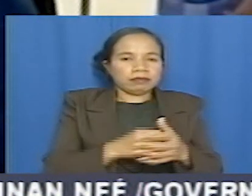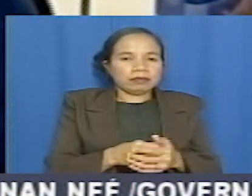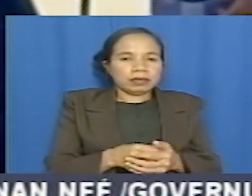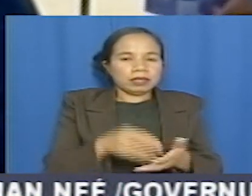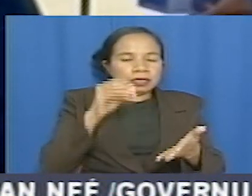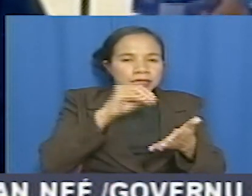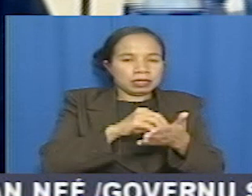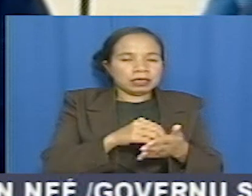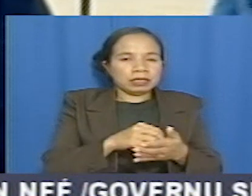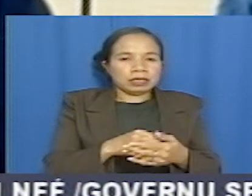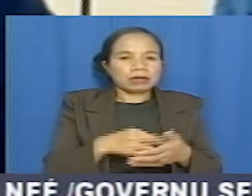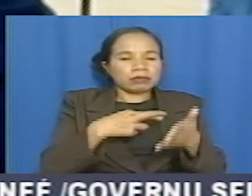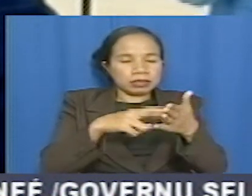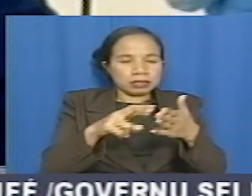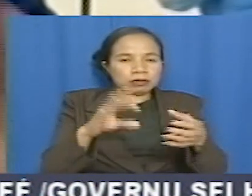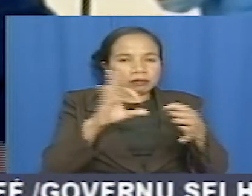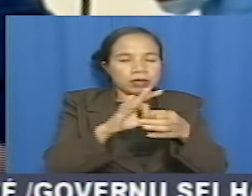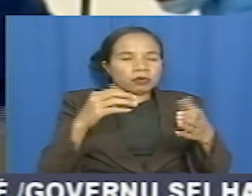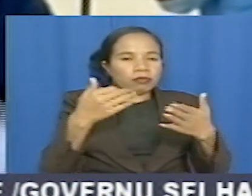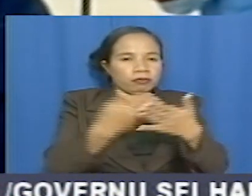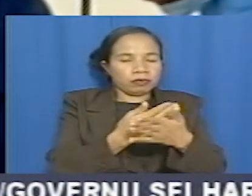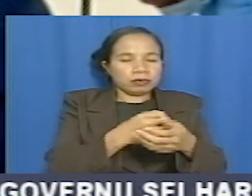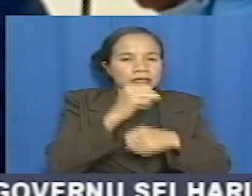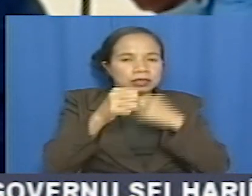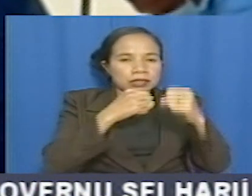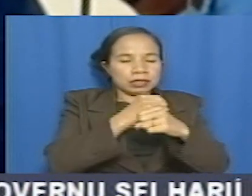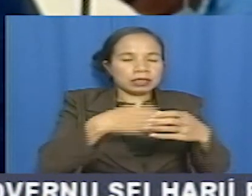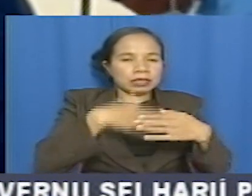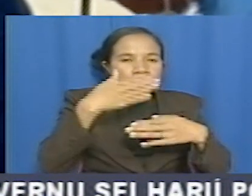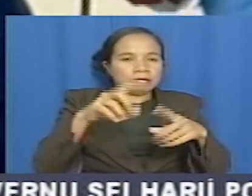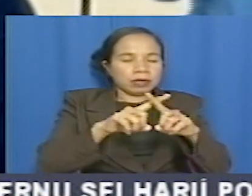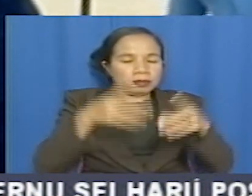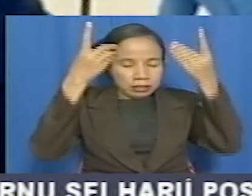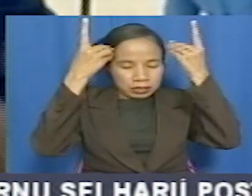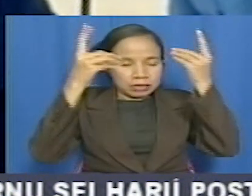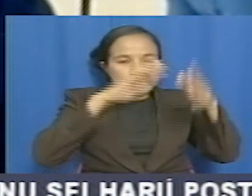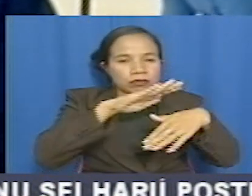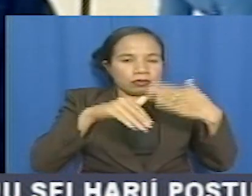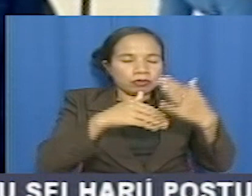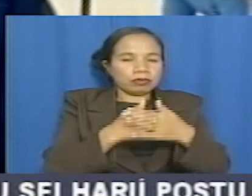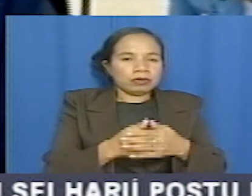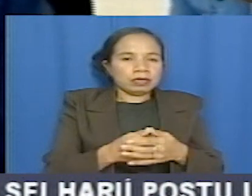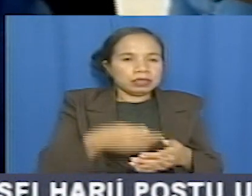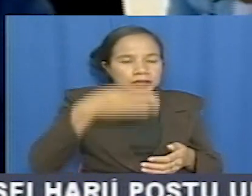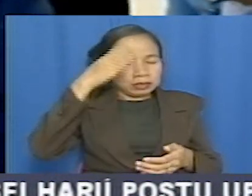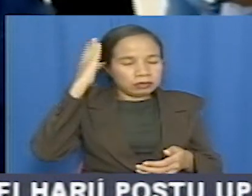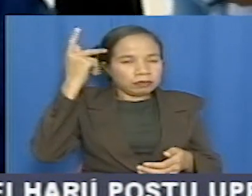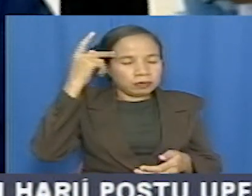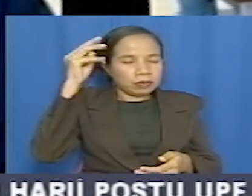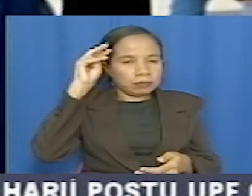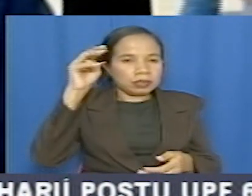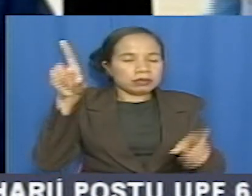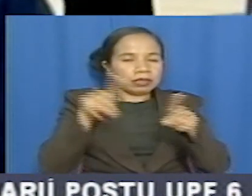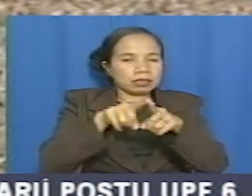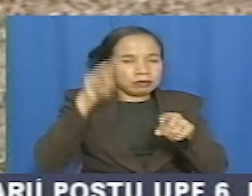iha recrutamento tinang oing mas de sam hu totu ne la osi hau ne limang ho komando general ne limang mas ne iha su silenzio primeiro ministro hanas ministro do